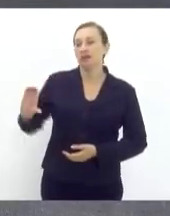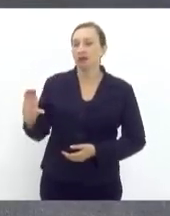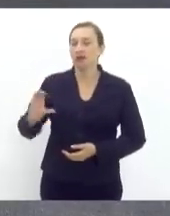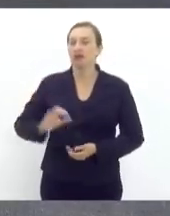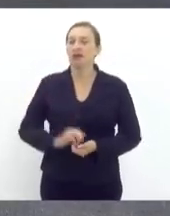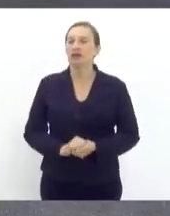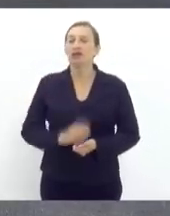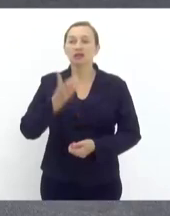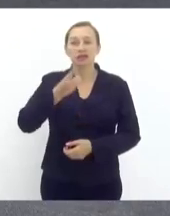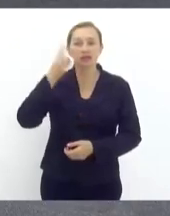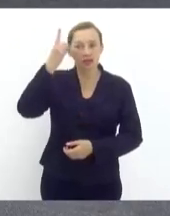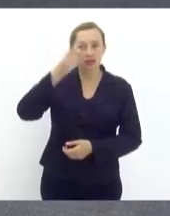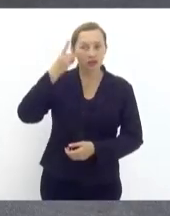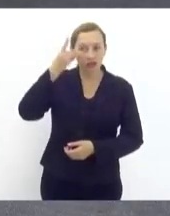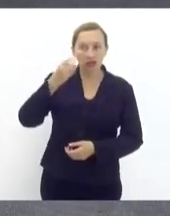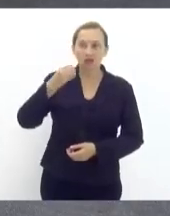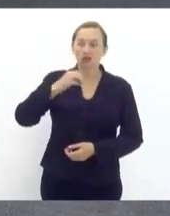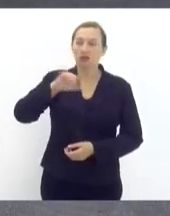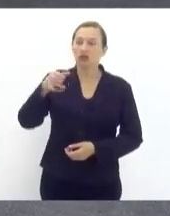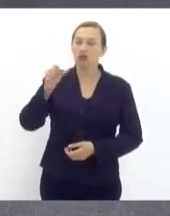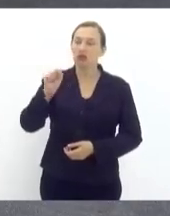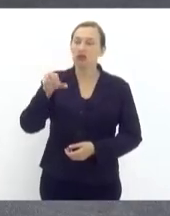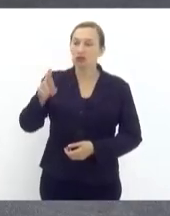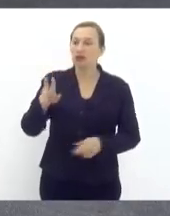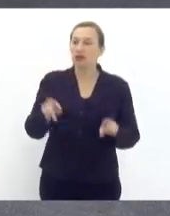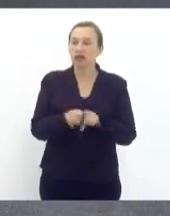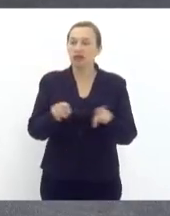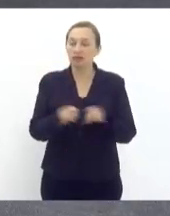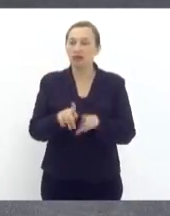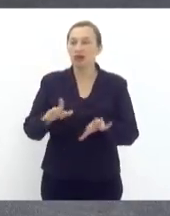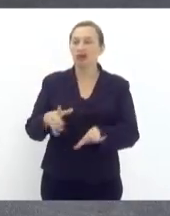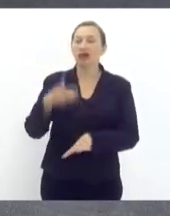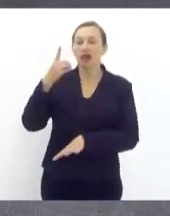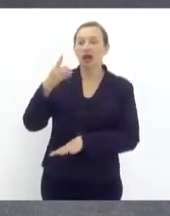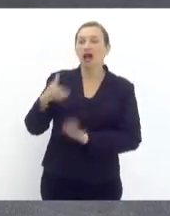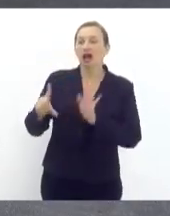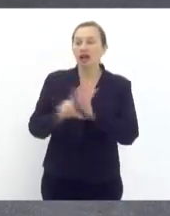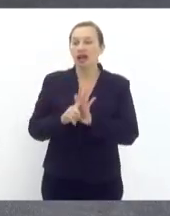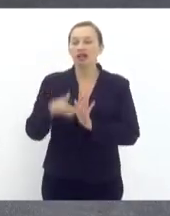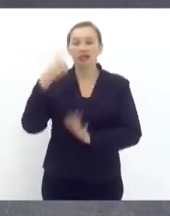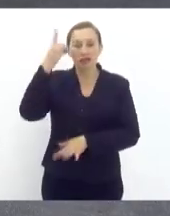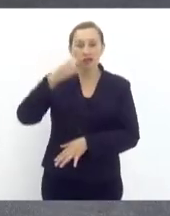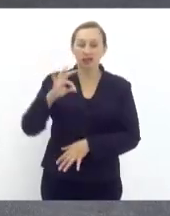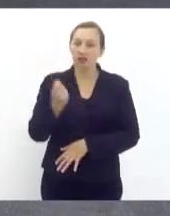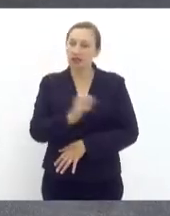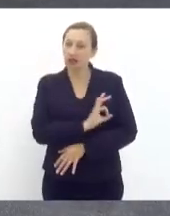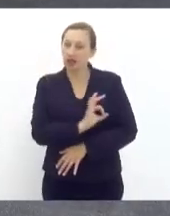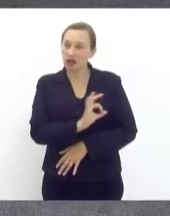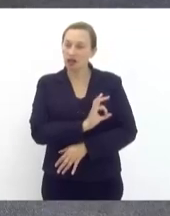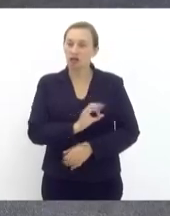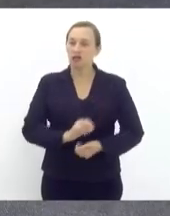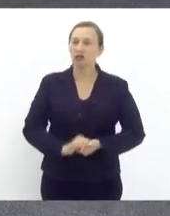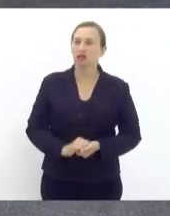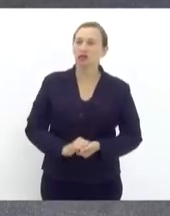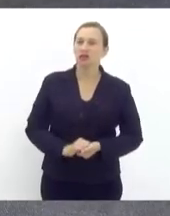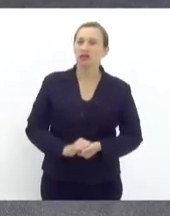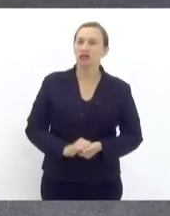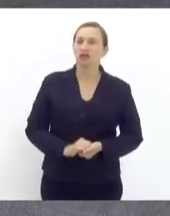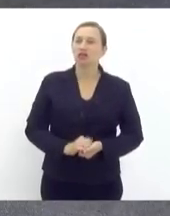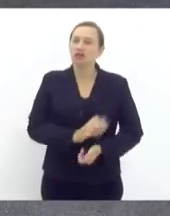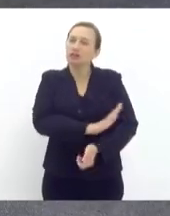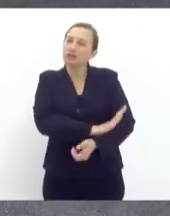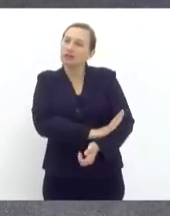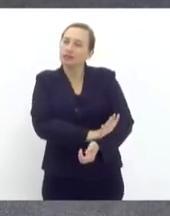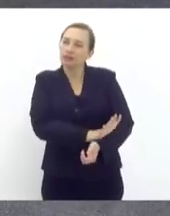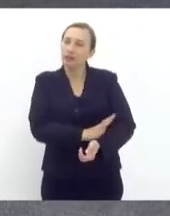Josimar quanto a futura lei da nossa querida Marta Rocha também sobre multas para casos de racismo